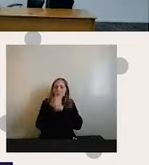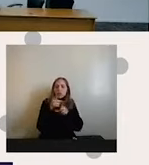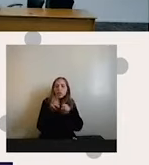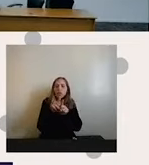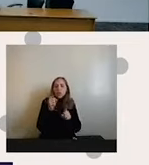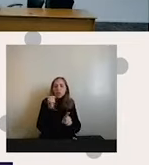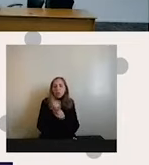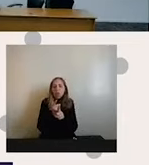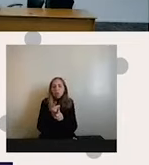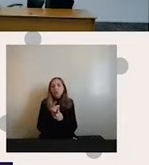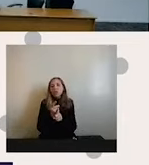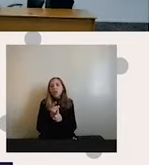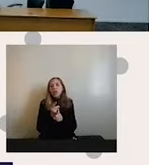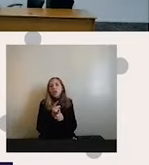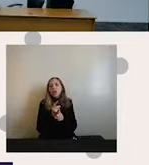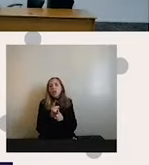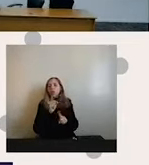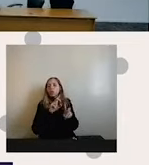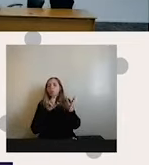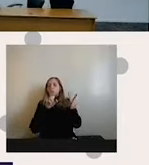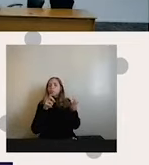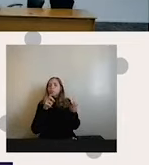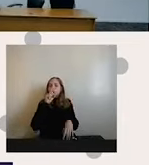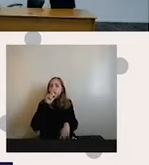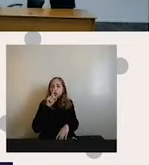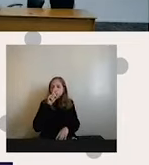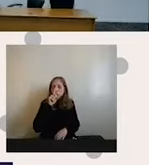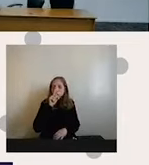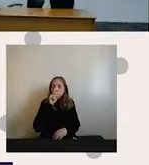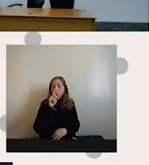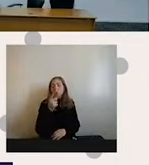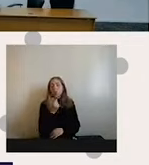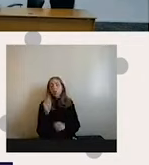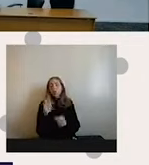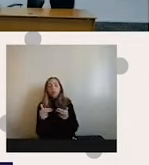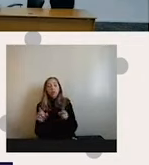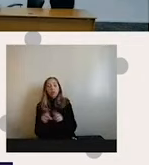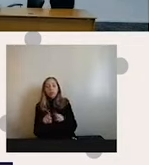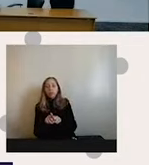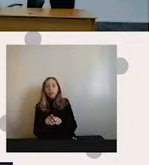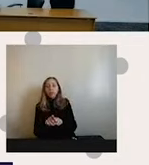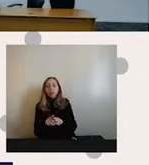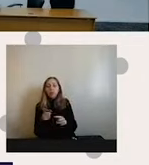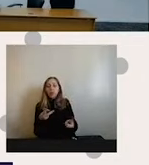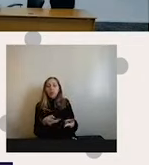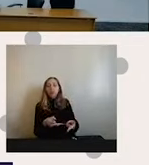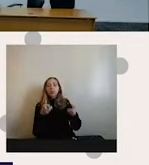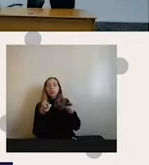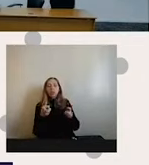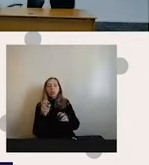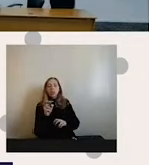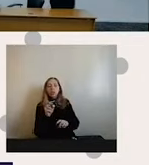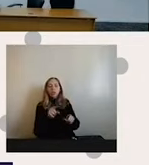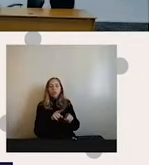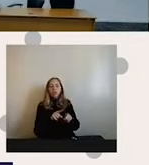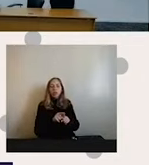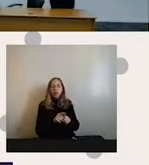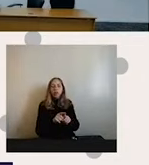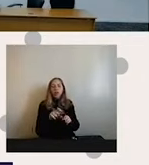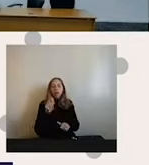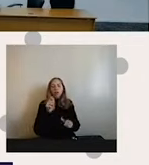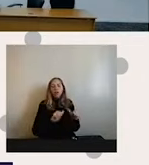de risco. Outra coisa, eu vejo análises ergonômicas do trabalho o dia